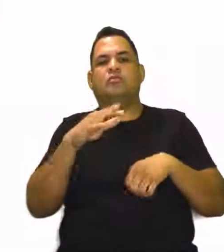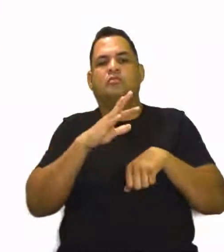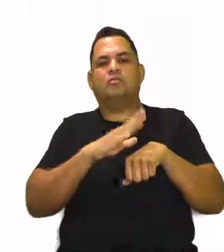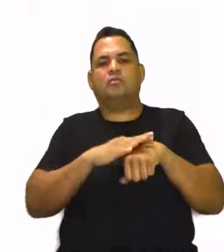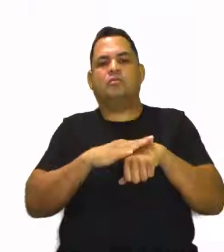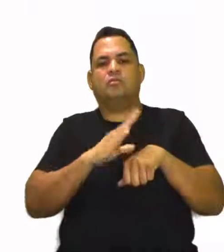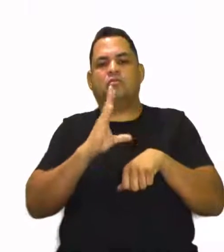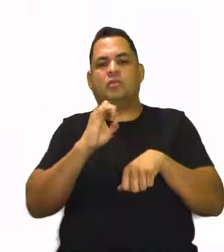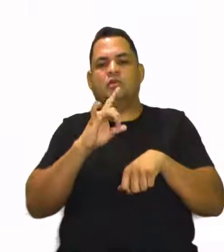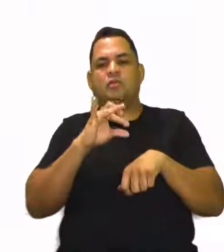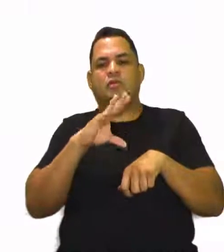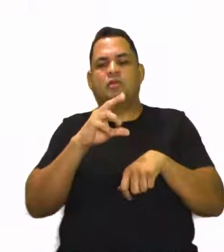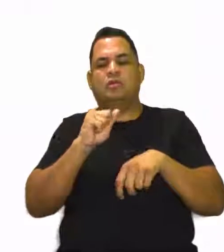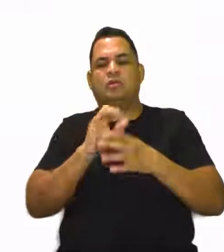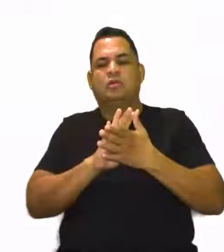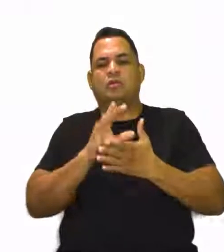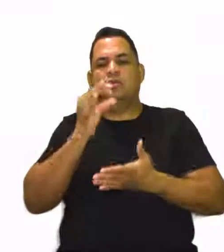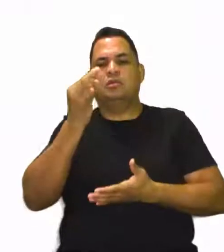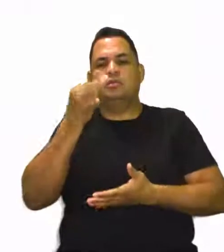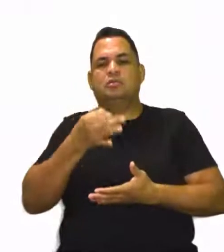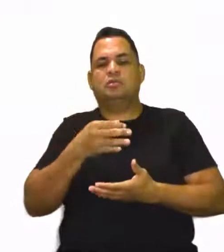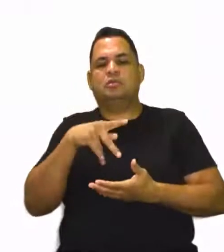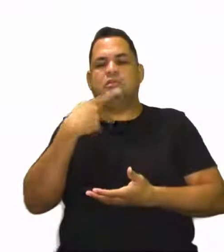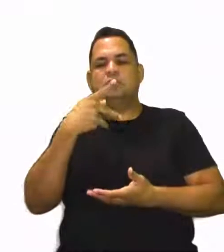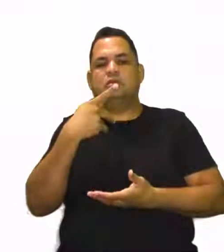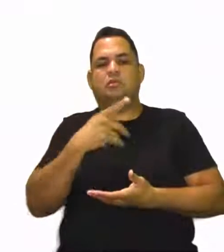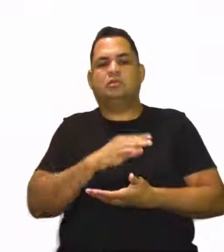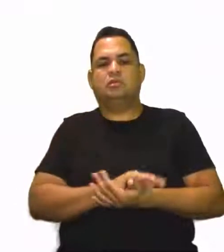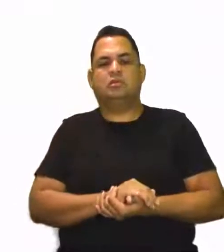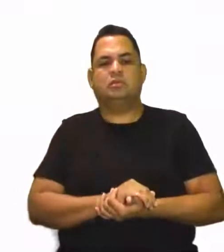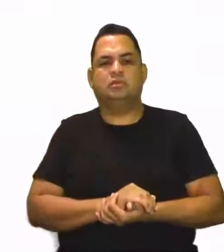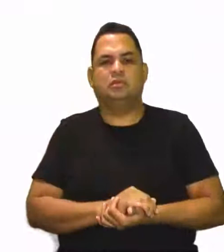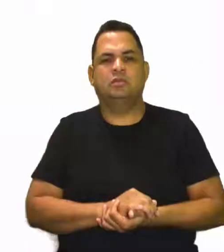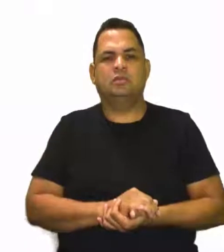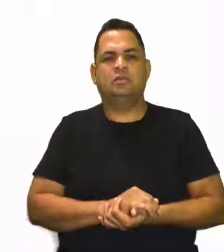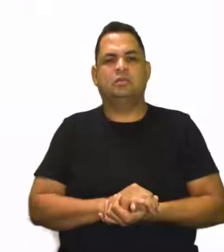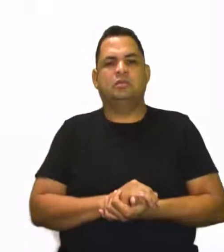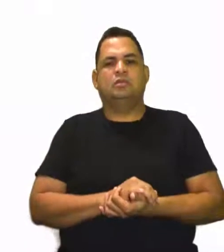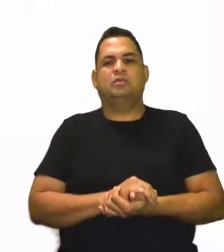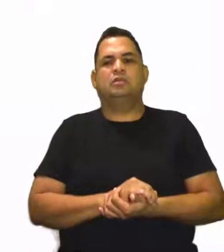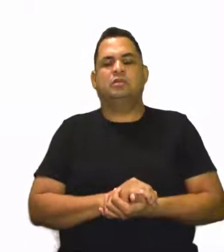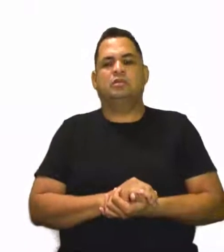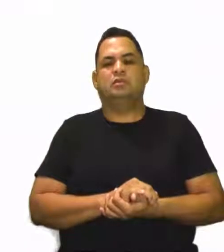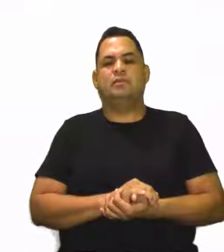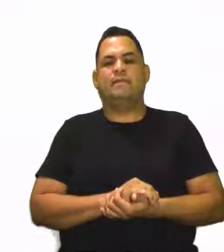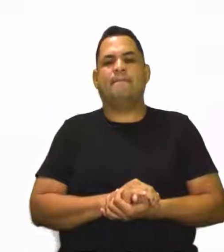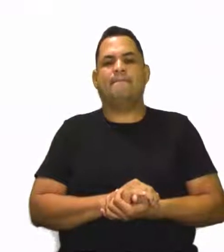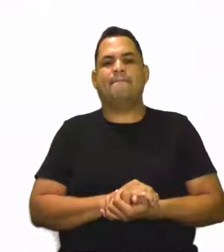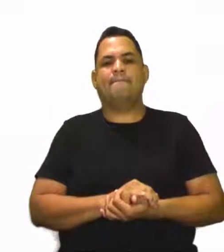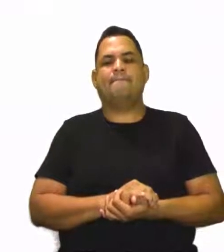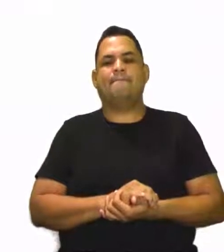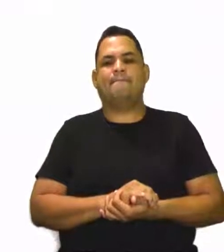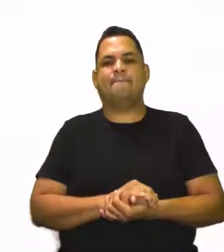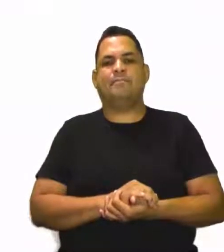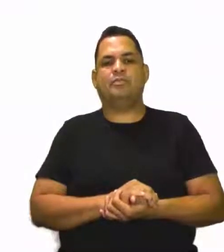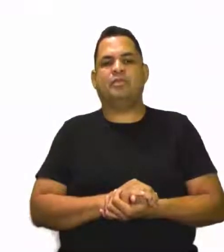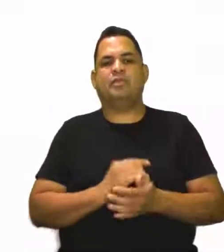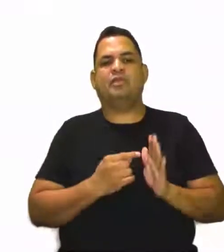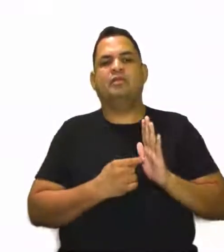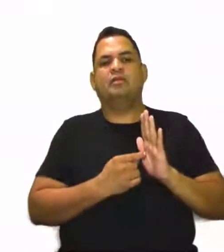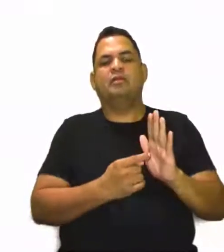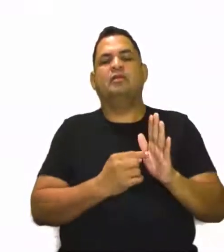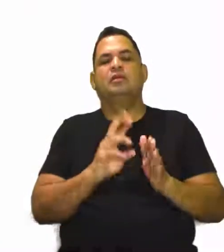doenças crônicas, é correto afirmar que... Então, aqui nós queremos o efeito benefício. Eu vou subir a resposta